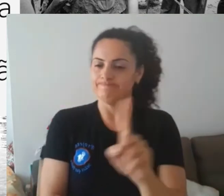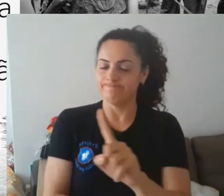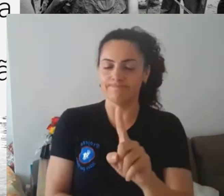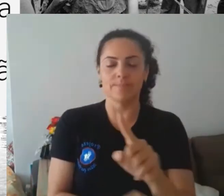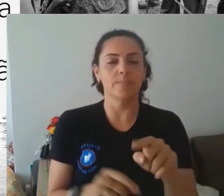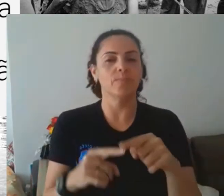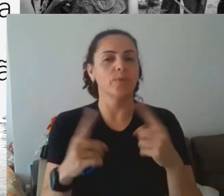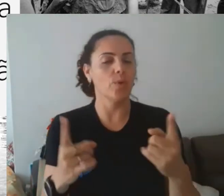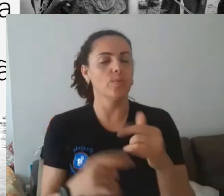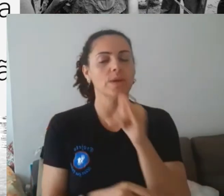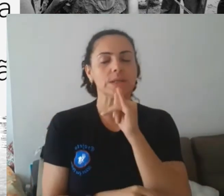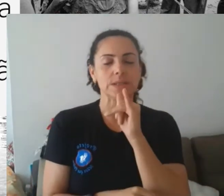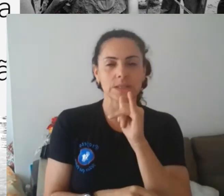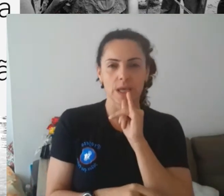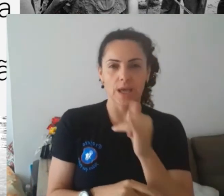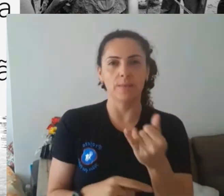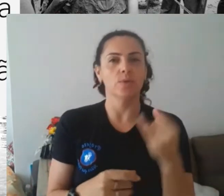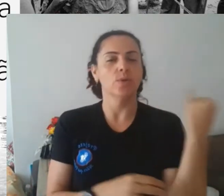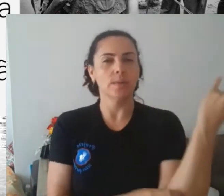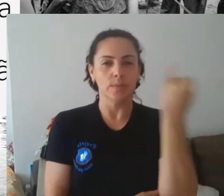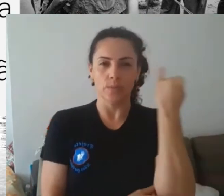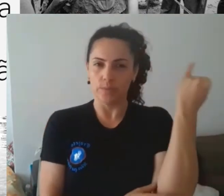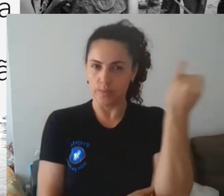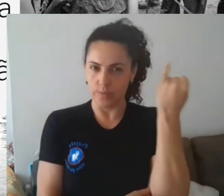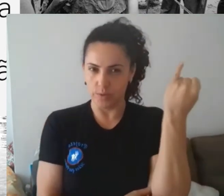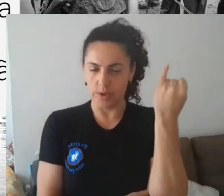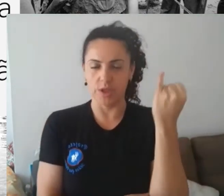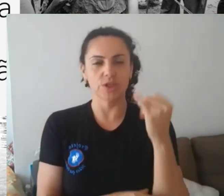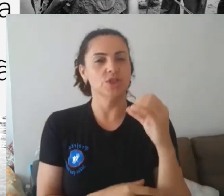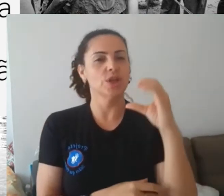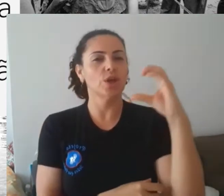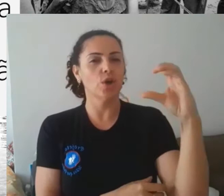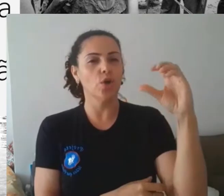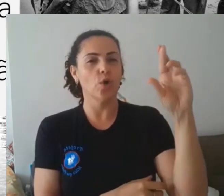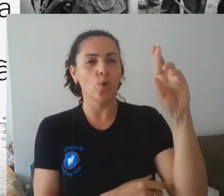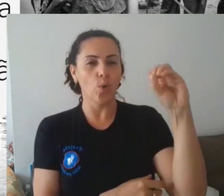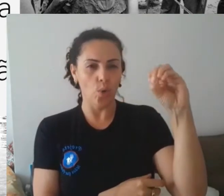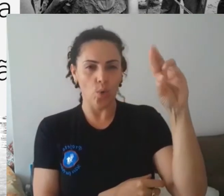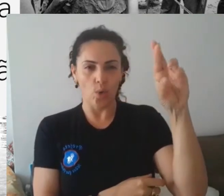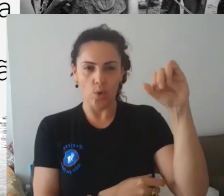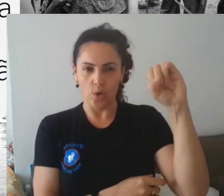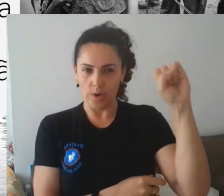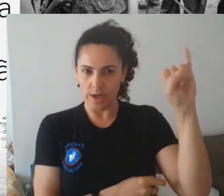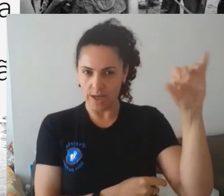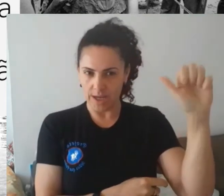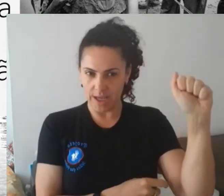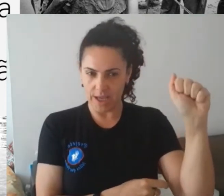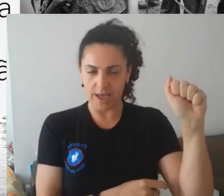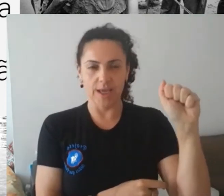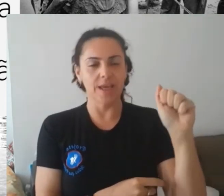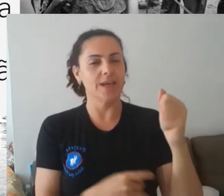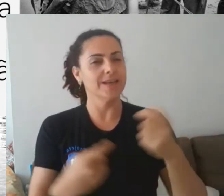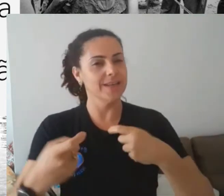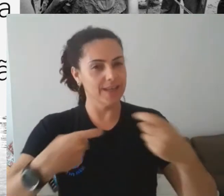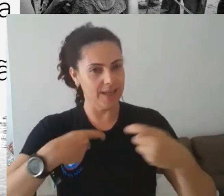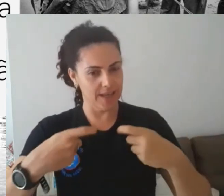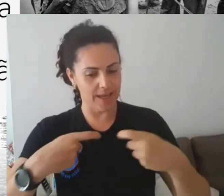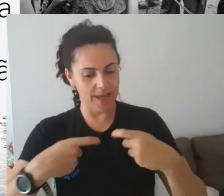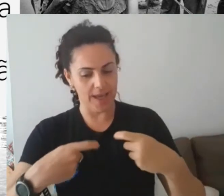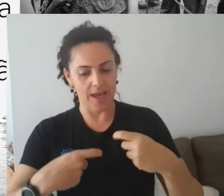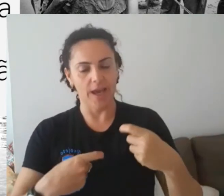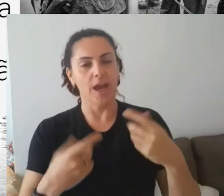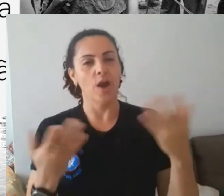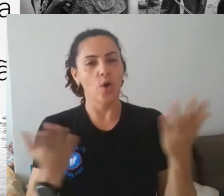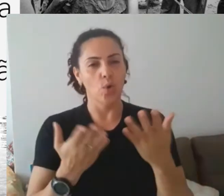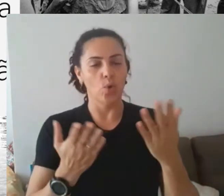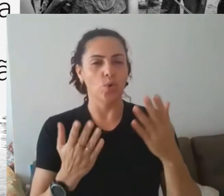E a gente tem aí dois exemplos bem importantes nesse período, que é a Guerra da Coreia, né, que durou aí 3 anos, onde a Coreia do Norte, hoje chamada